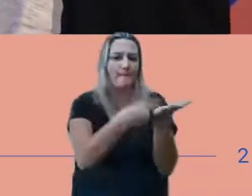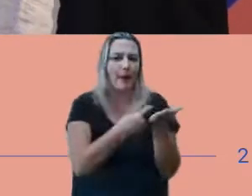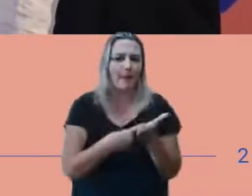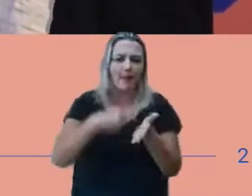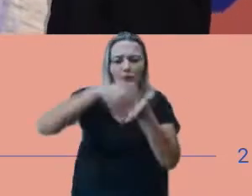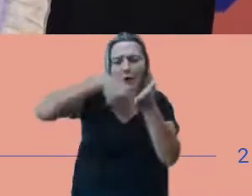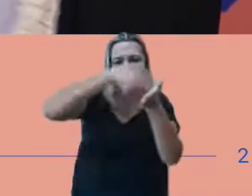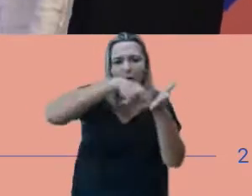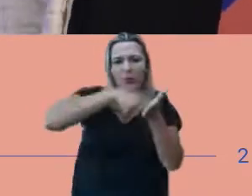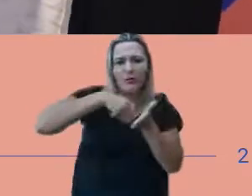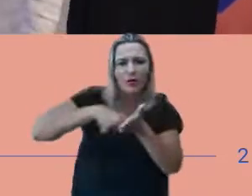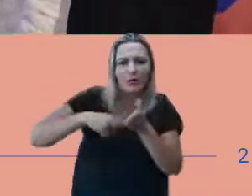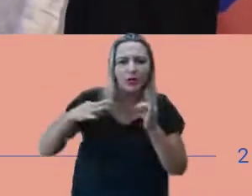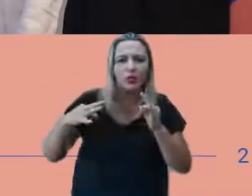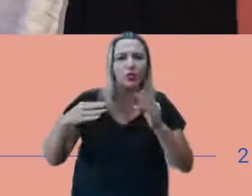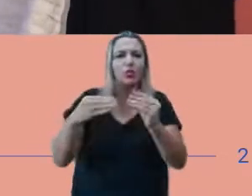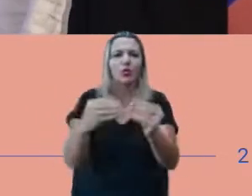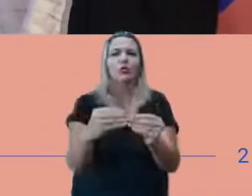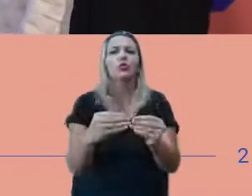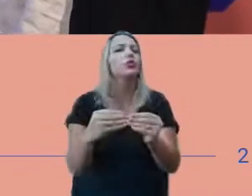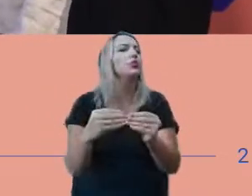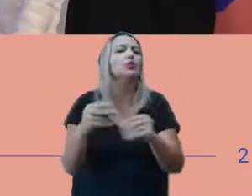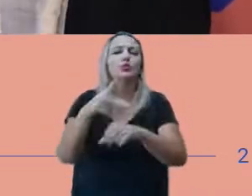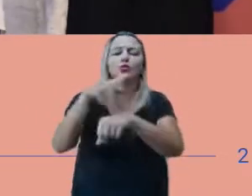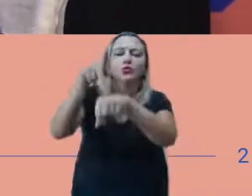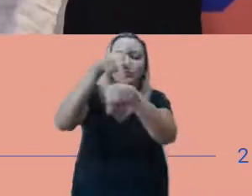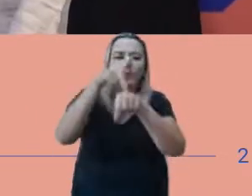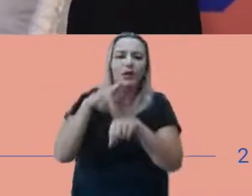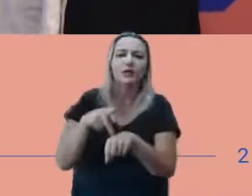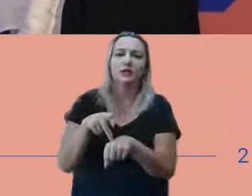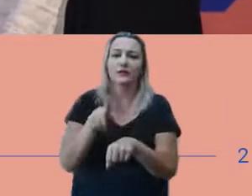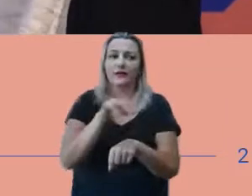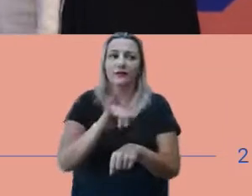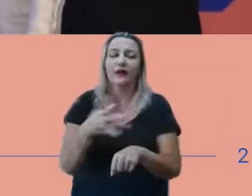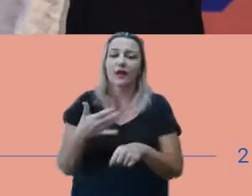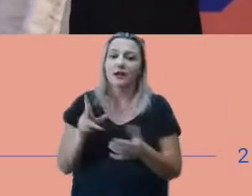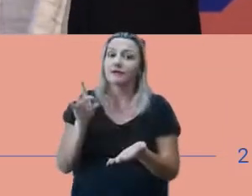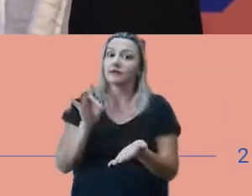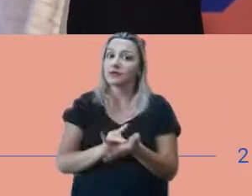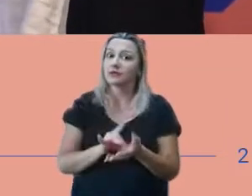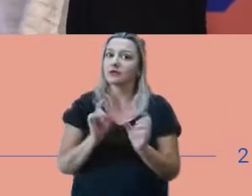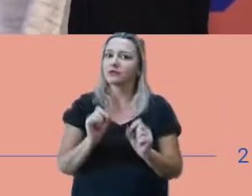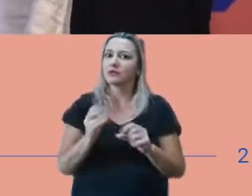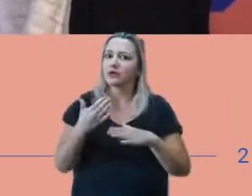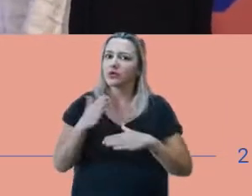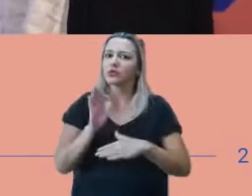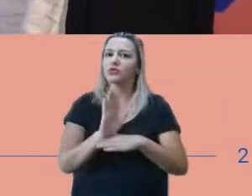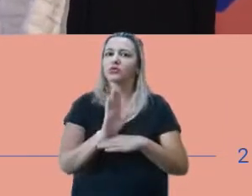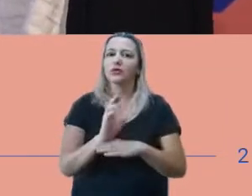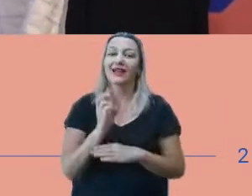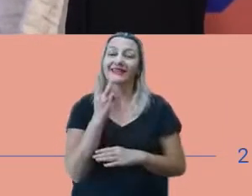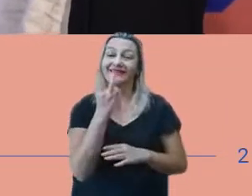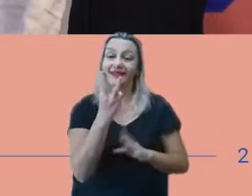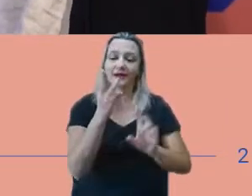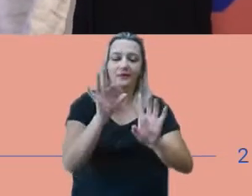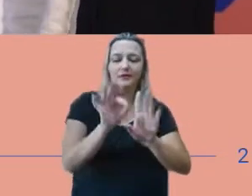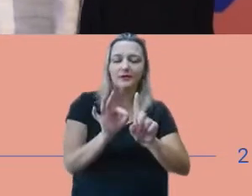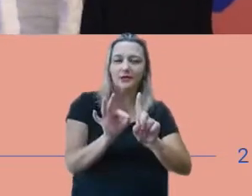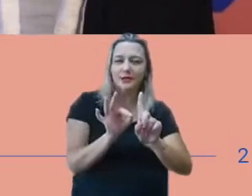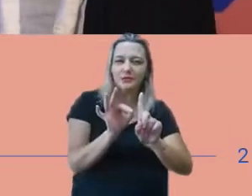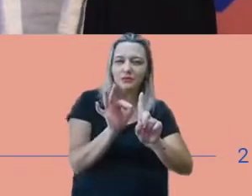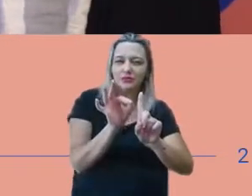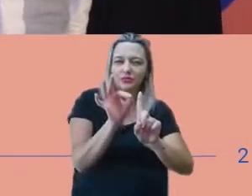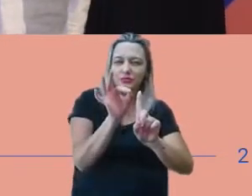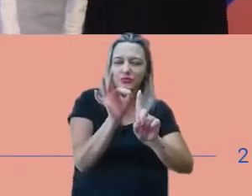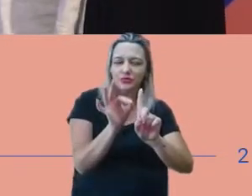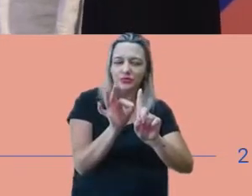todos os países vão na verdade ajudar a gente a chegar naquele limite de 3° mas para gente chegar no